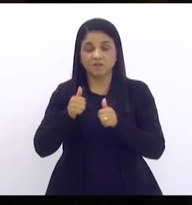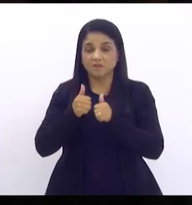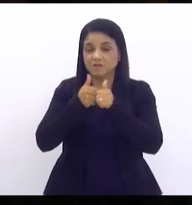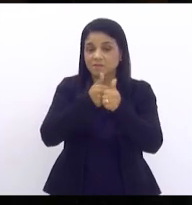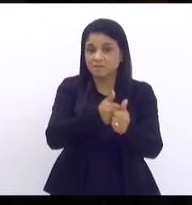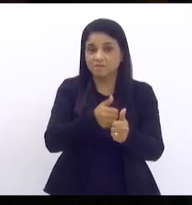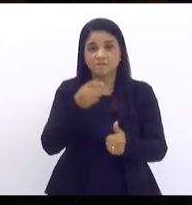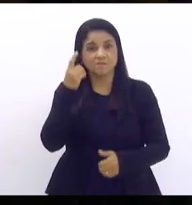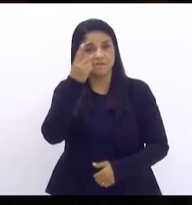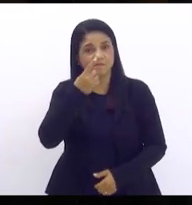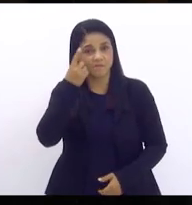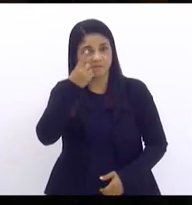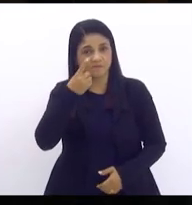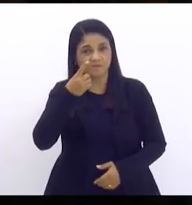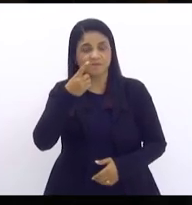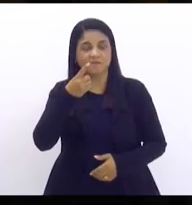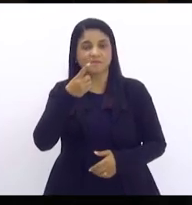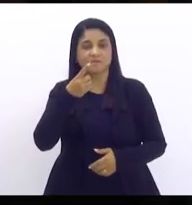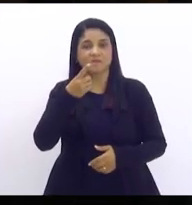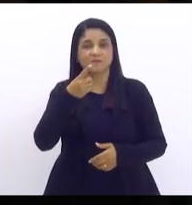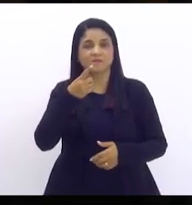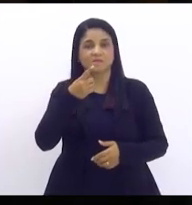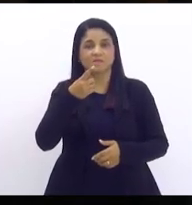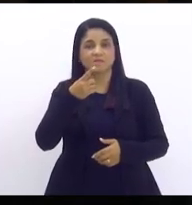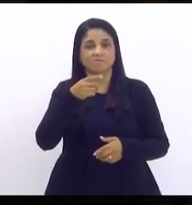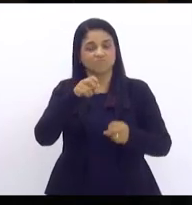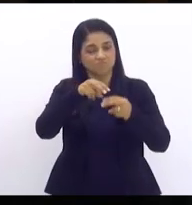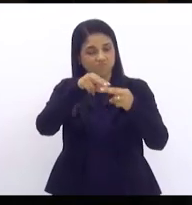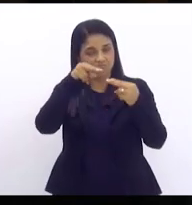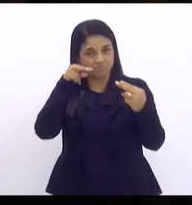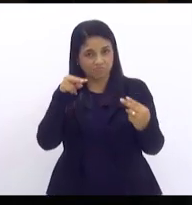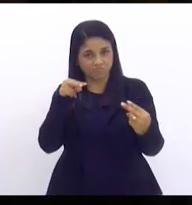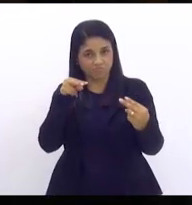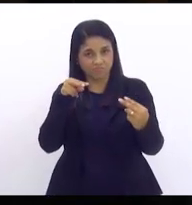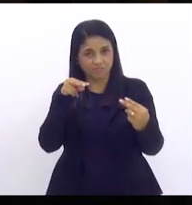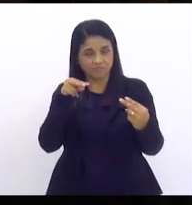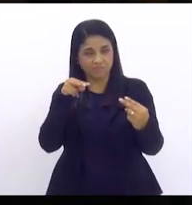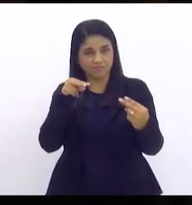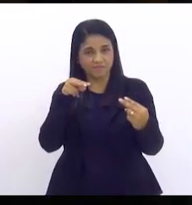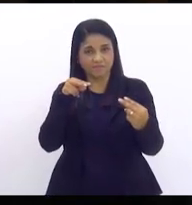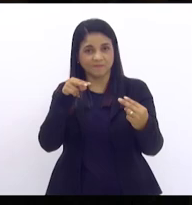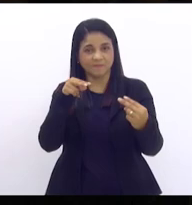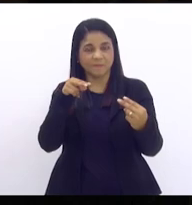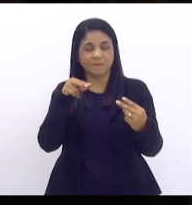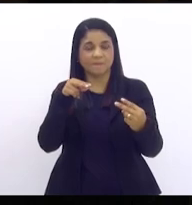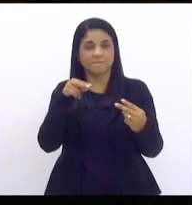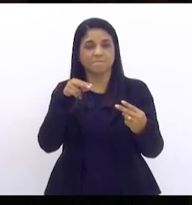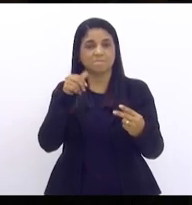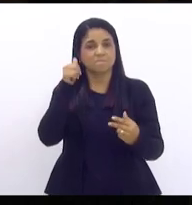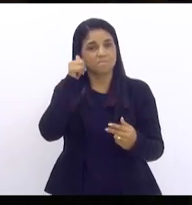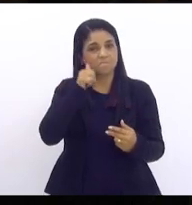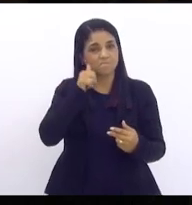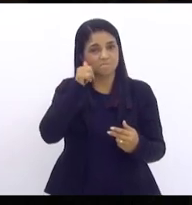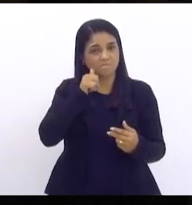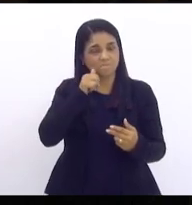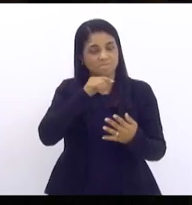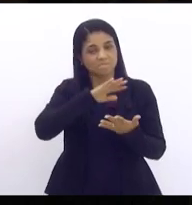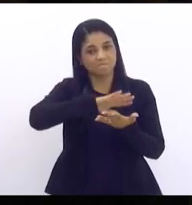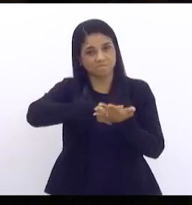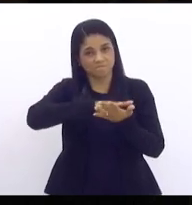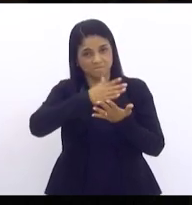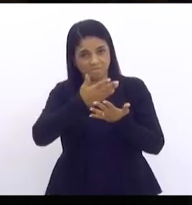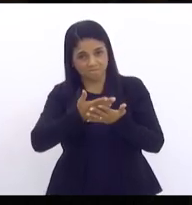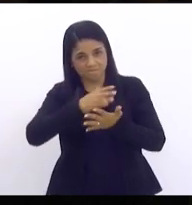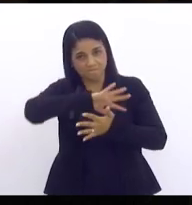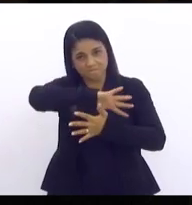acompanham pelo sistema remoto, senhora intérprete